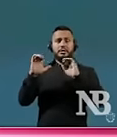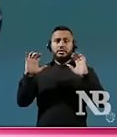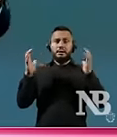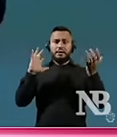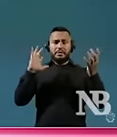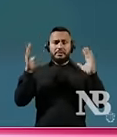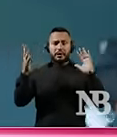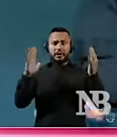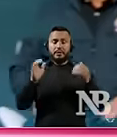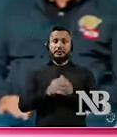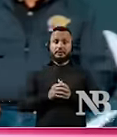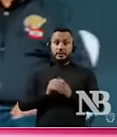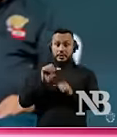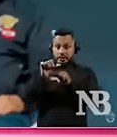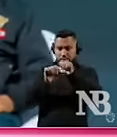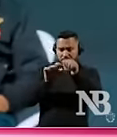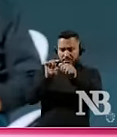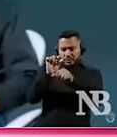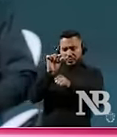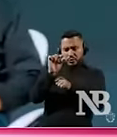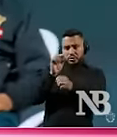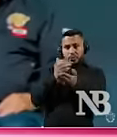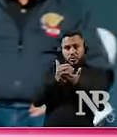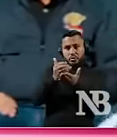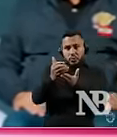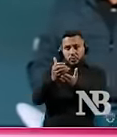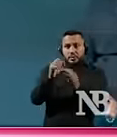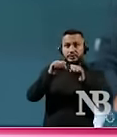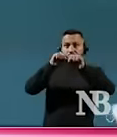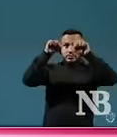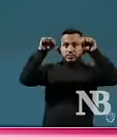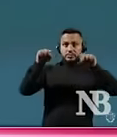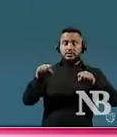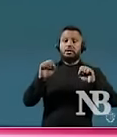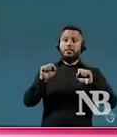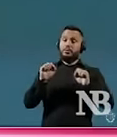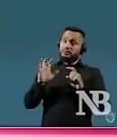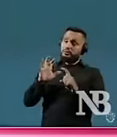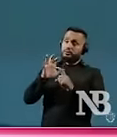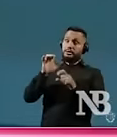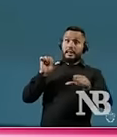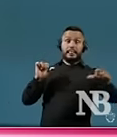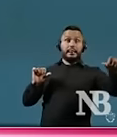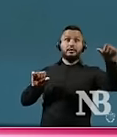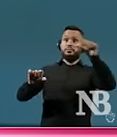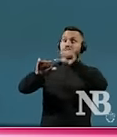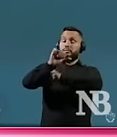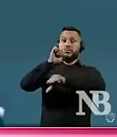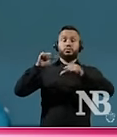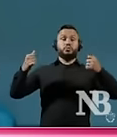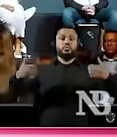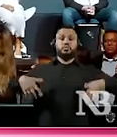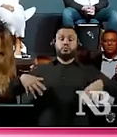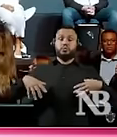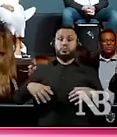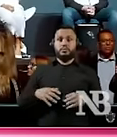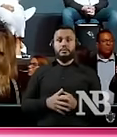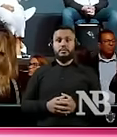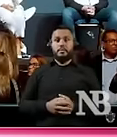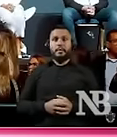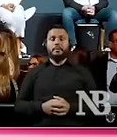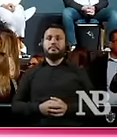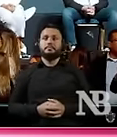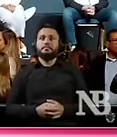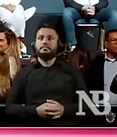pequenas alterações nas condições iniciais de um grande sistema pode gerar transformações drásticas. E aqui eu quero